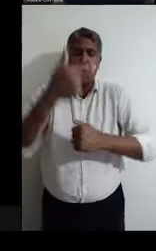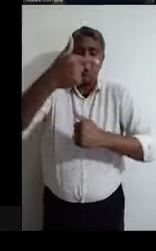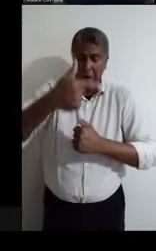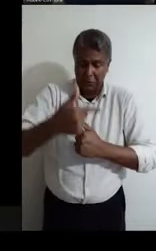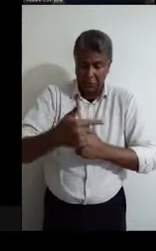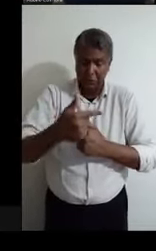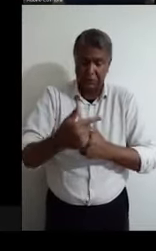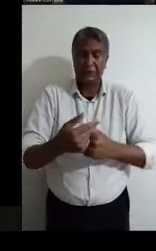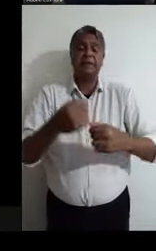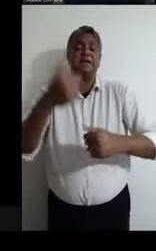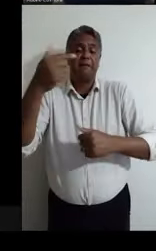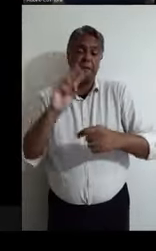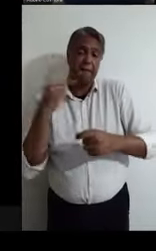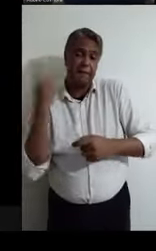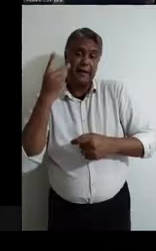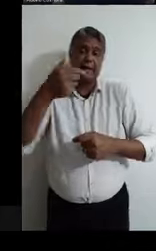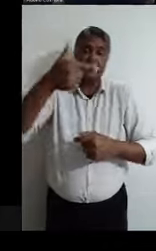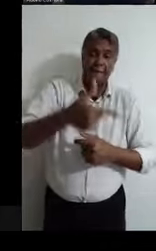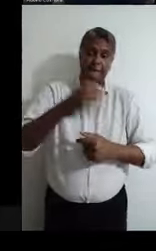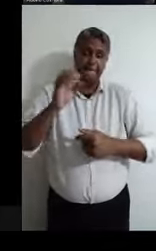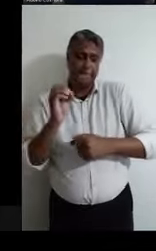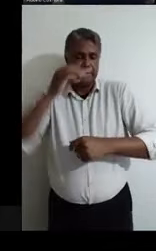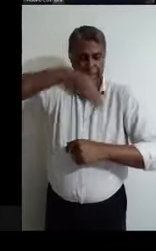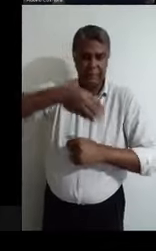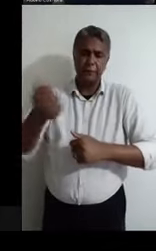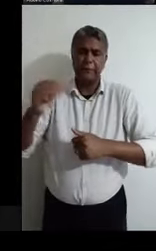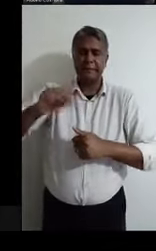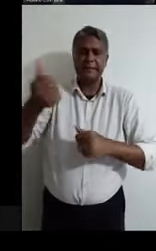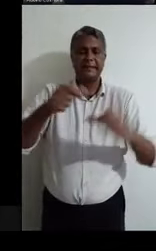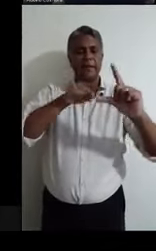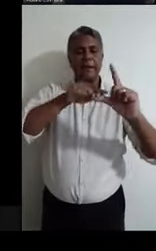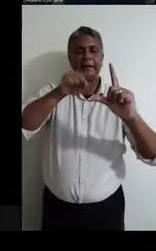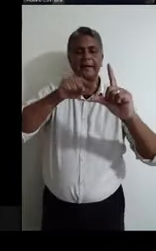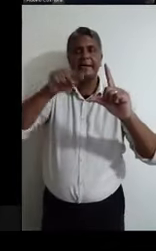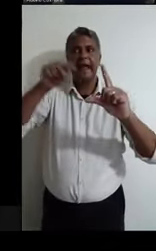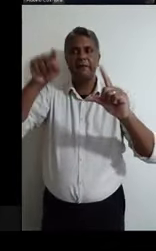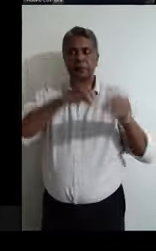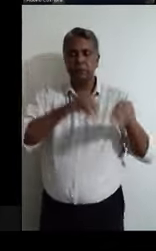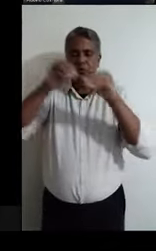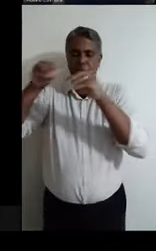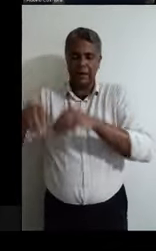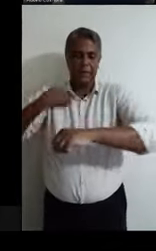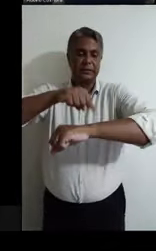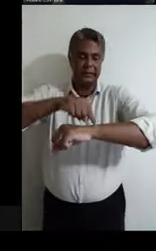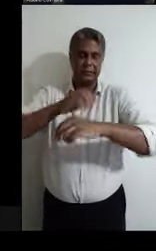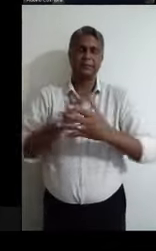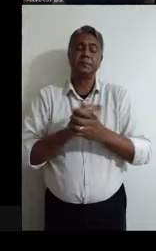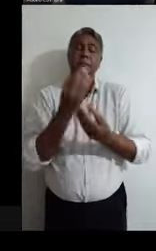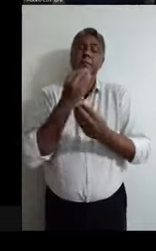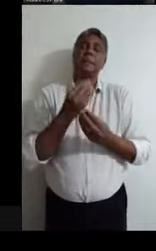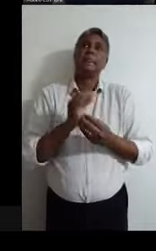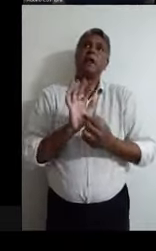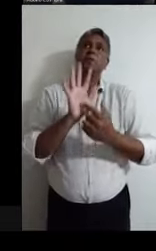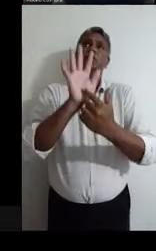deslocamento vale 20 metros. Vamos analisar o gráfico do deslocamento em função do tempo. Como